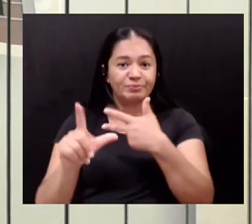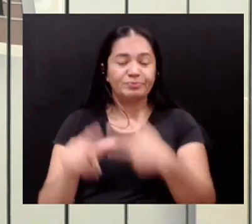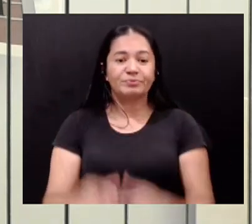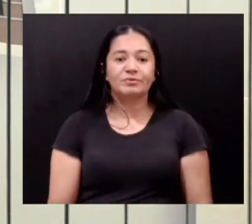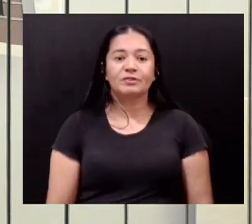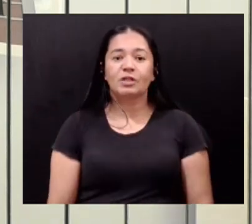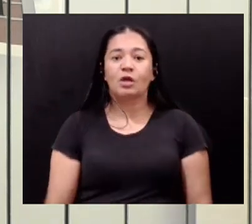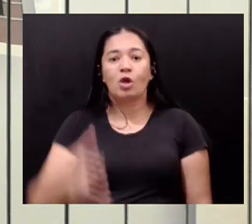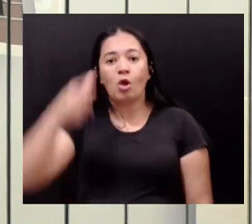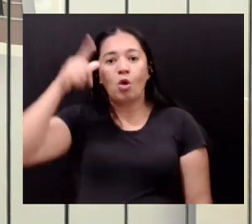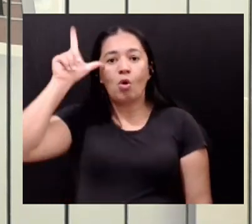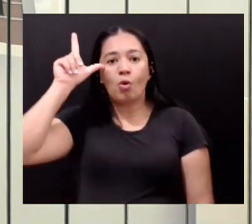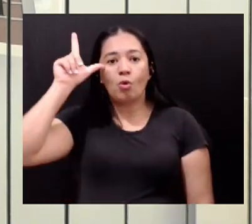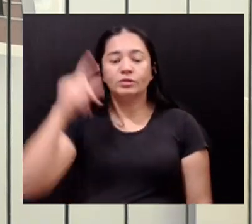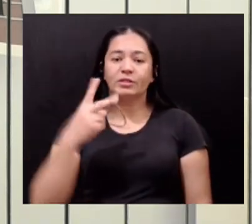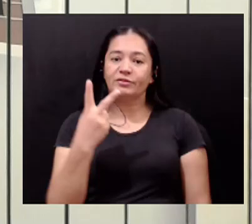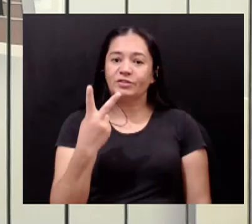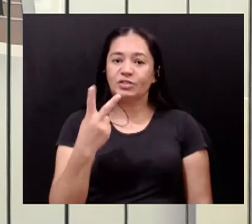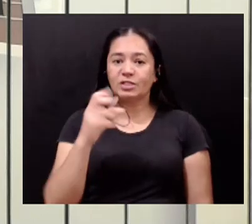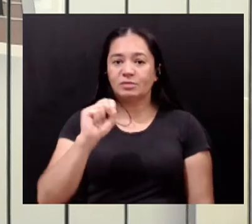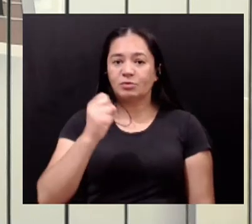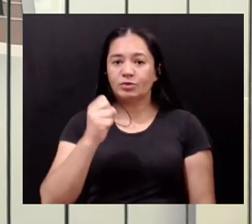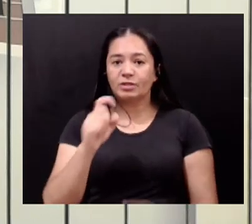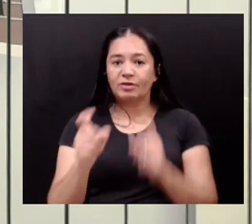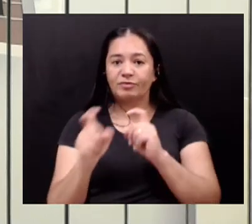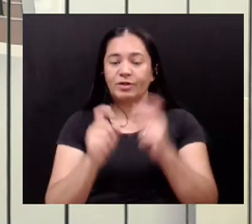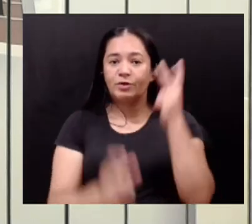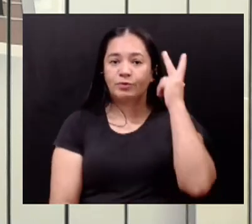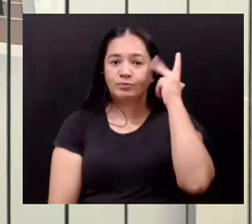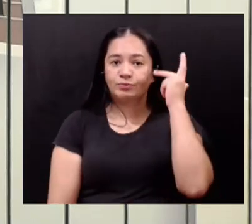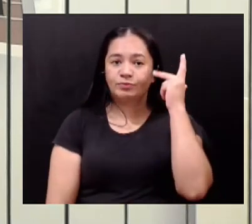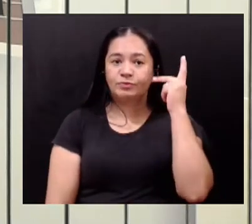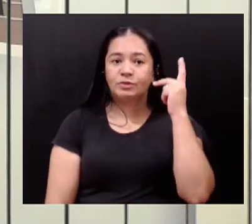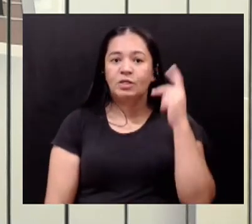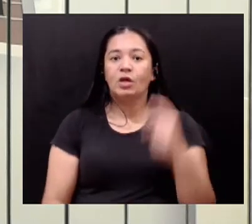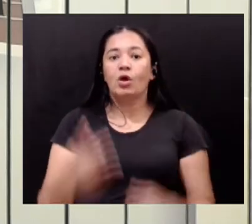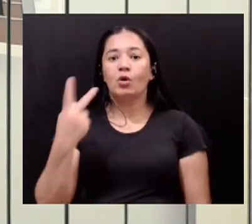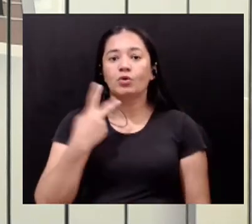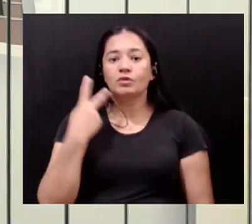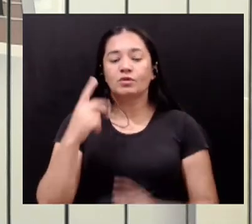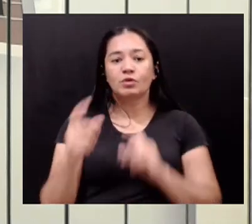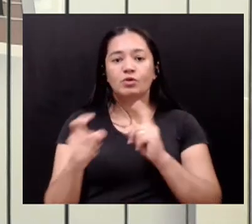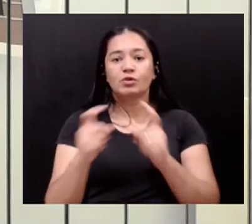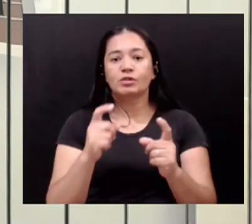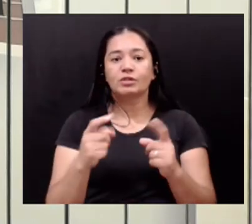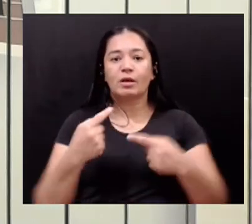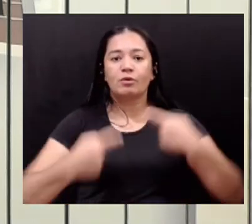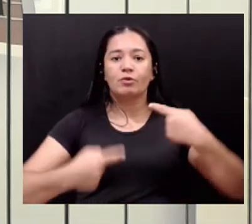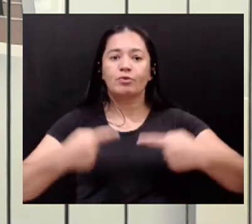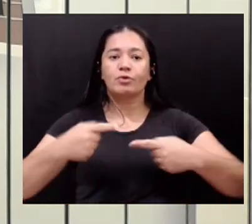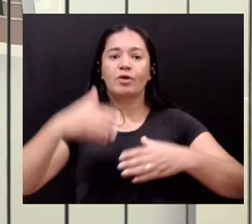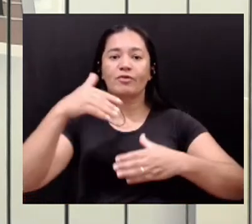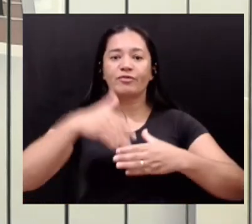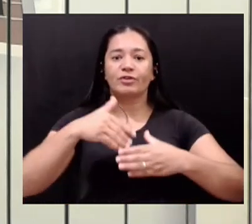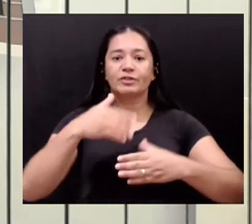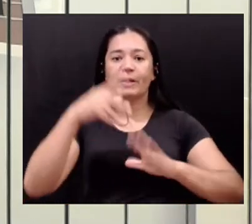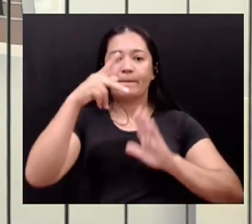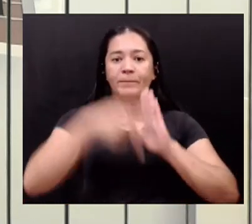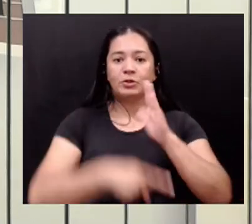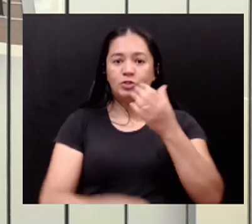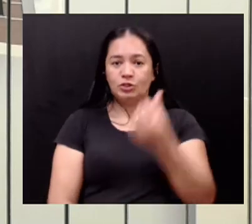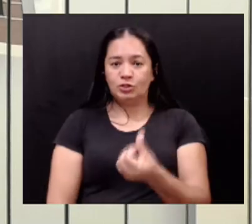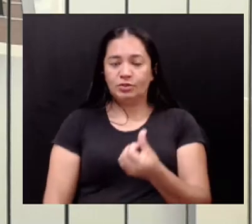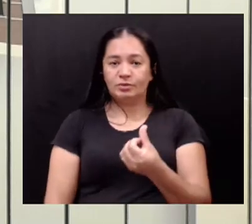da 28ª reunião ordinária. Os vereadores se reuniram para discutir e votar 6 projetos. O repórter